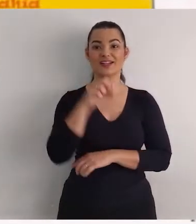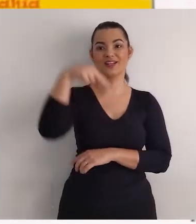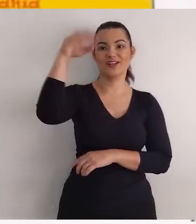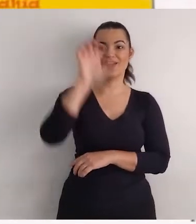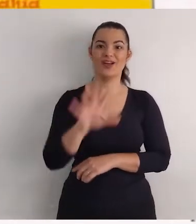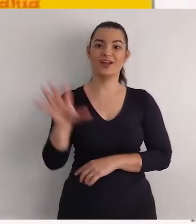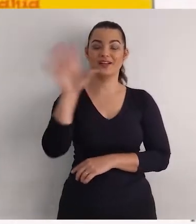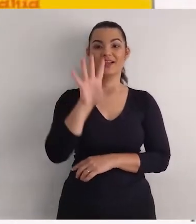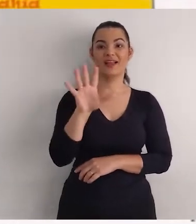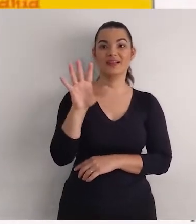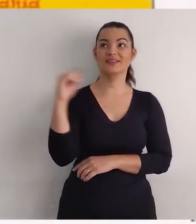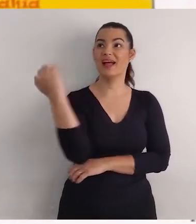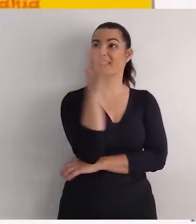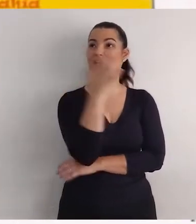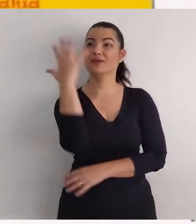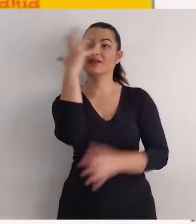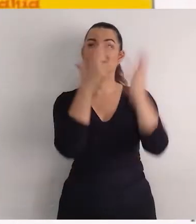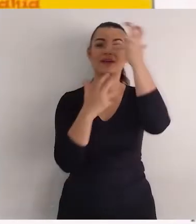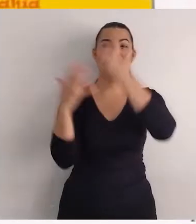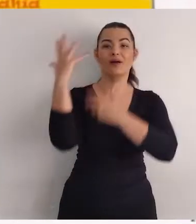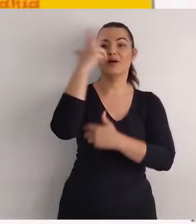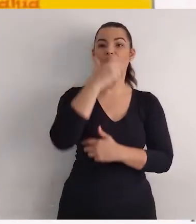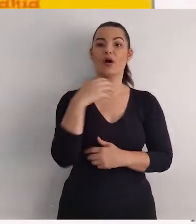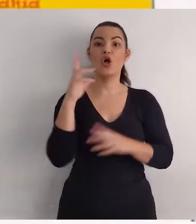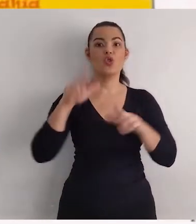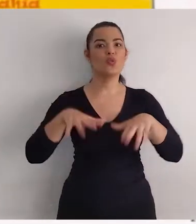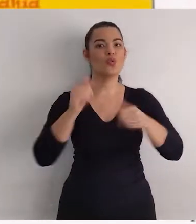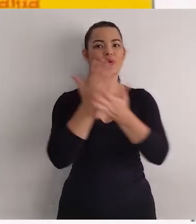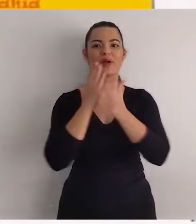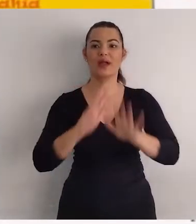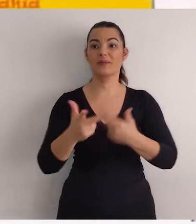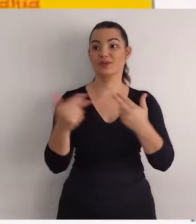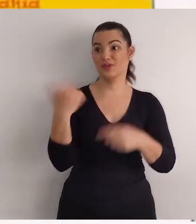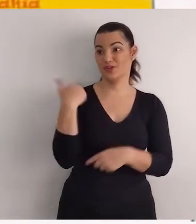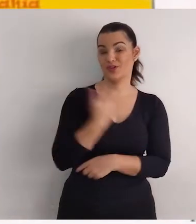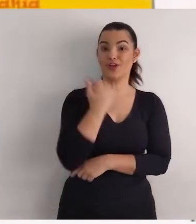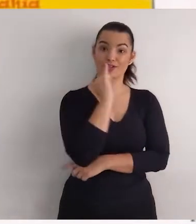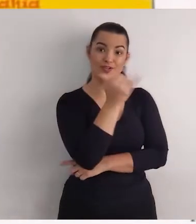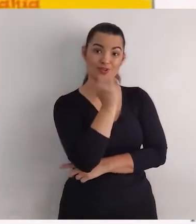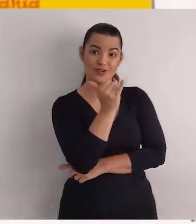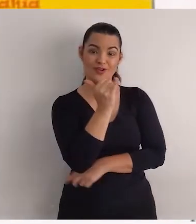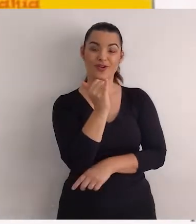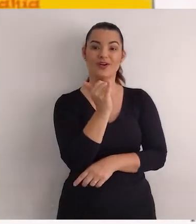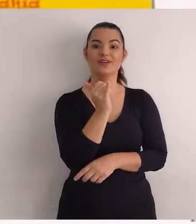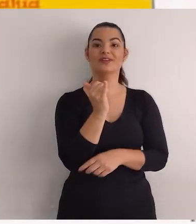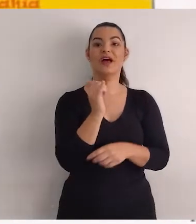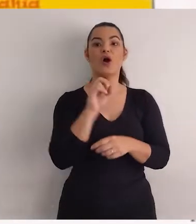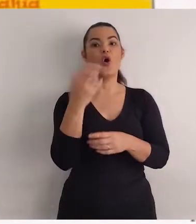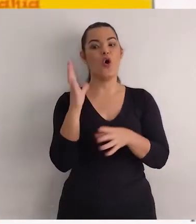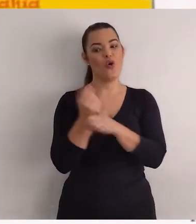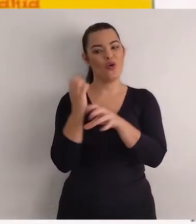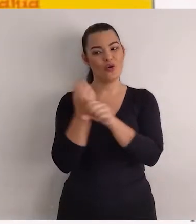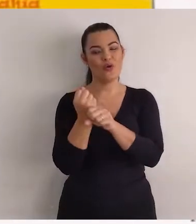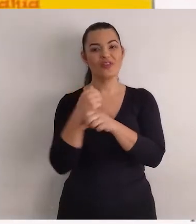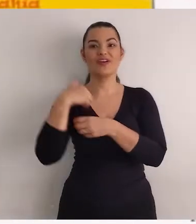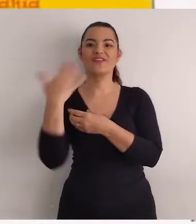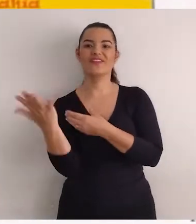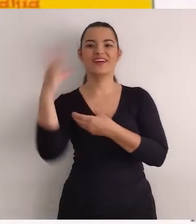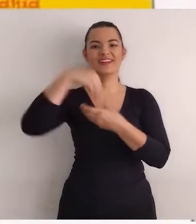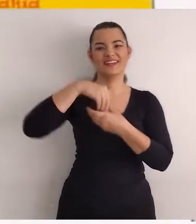são os encantos da natureza, os que contamos e os que não contamos, fora e dentro de